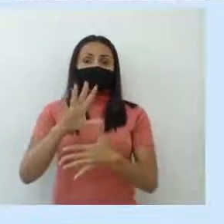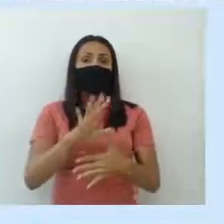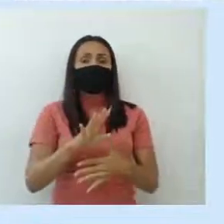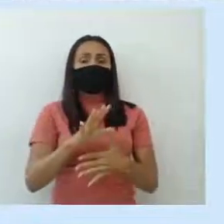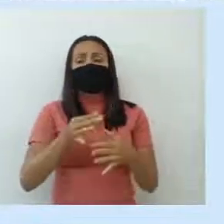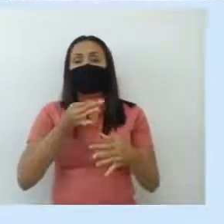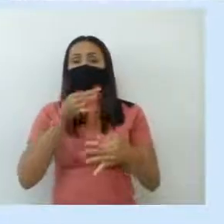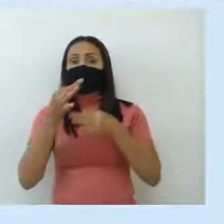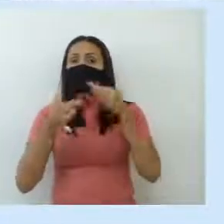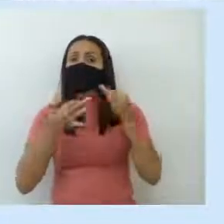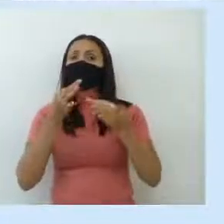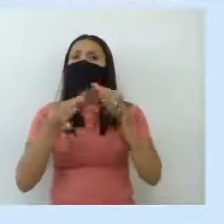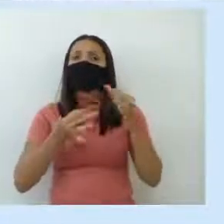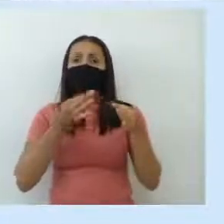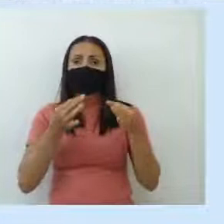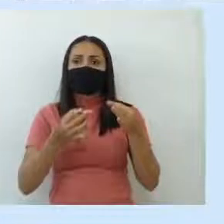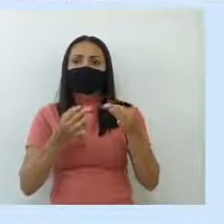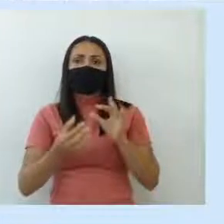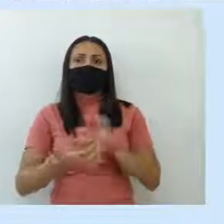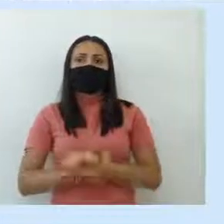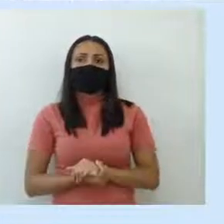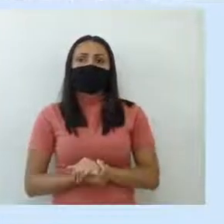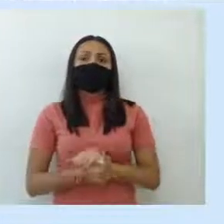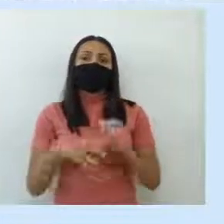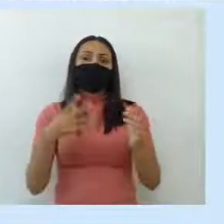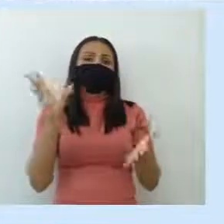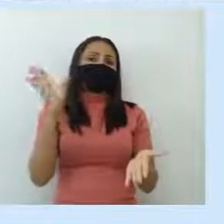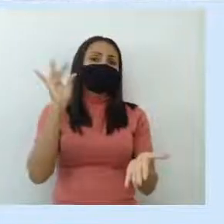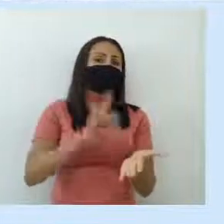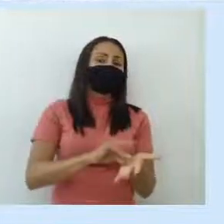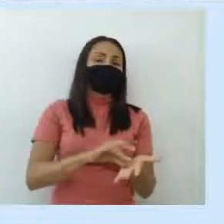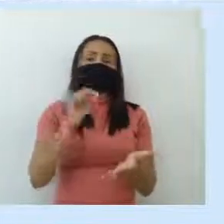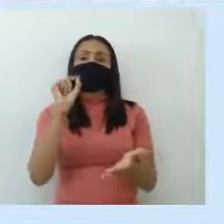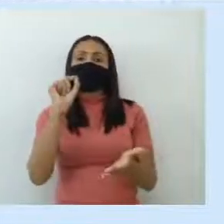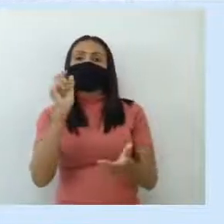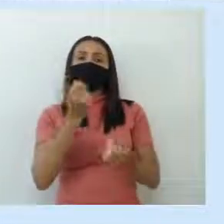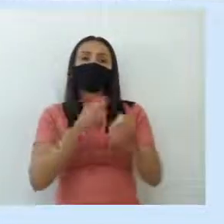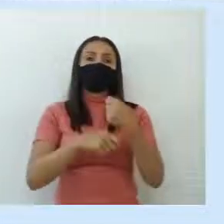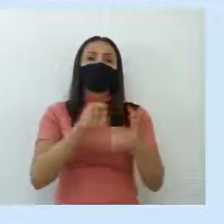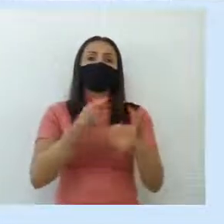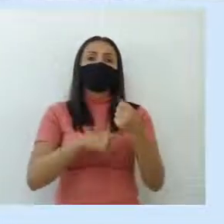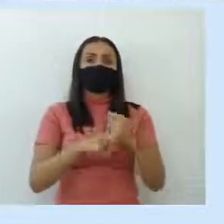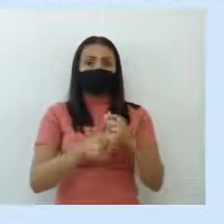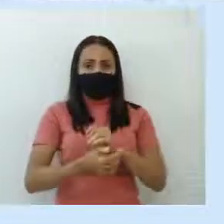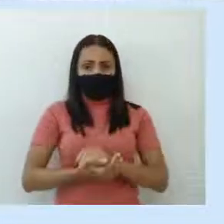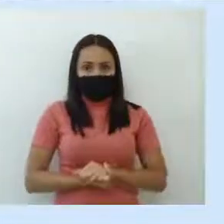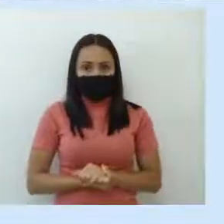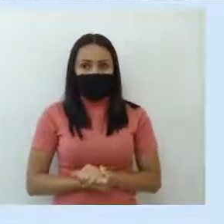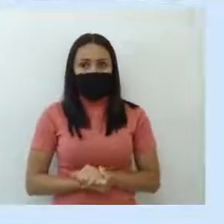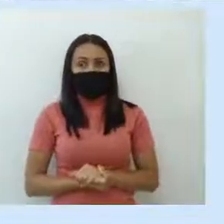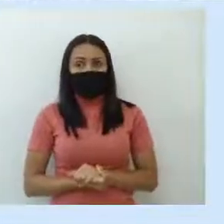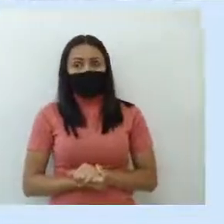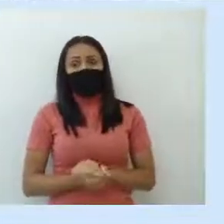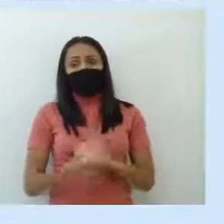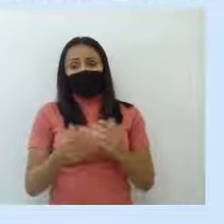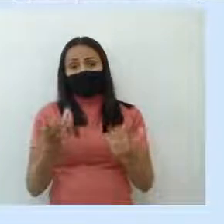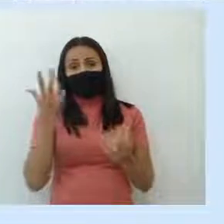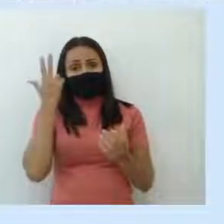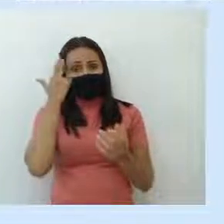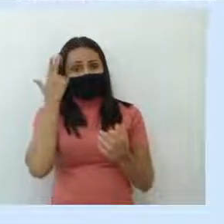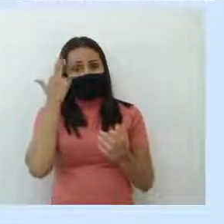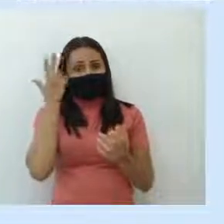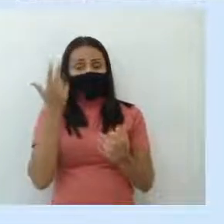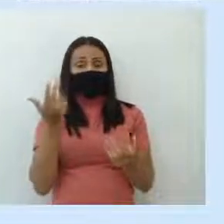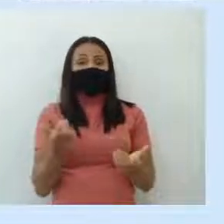mais eficientes para legitimar o que é a comercialização da gente em pouca época, né? Então, era comum um relato sobre a